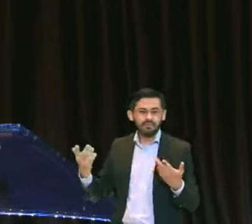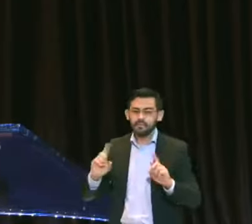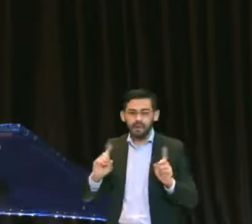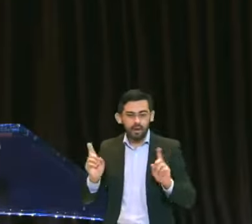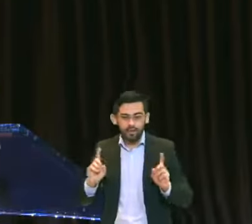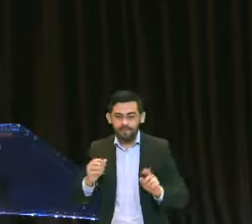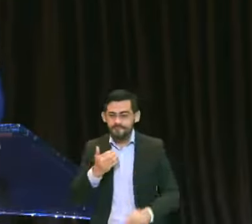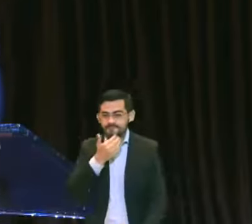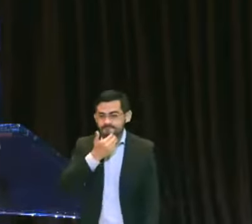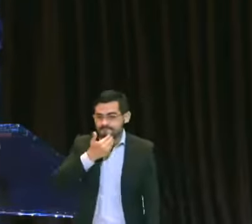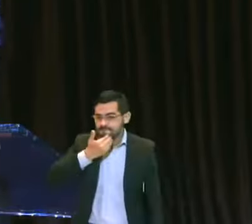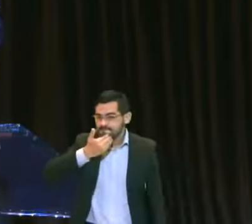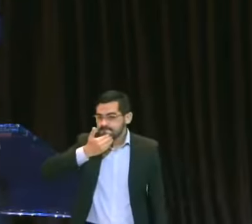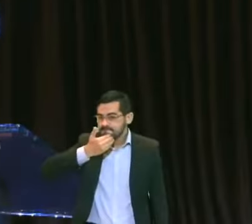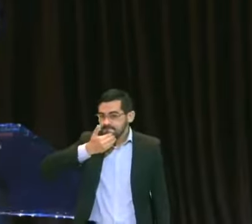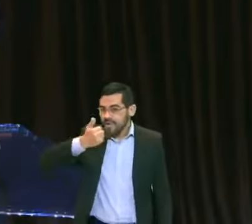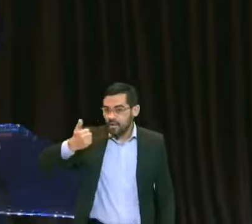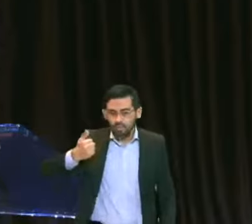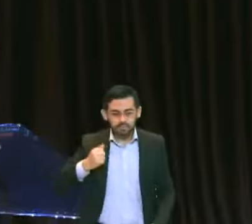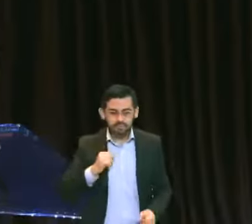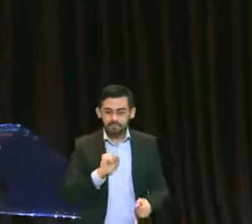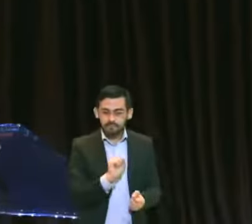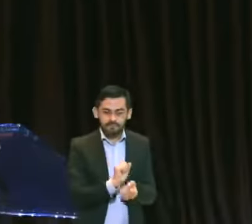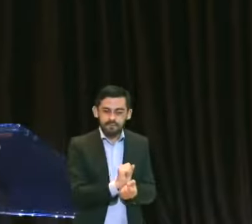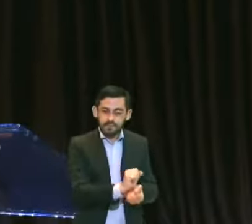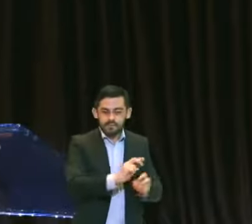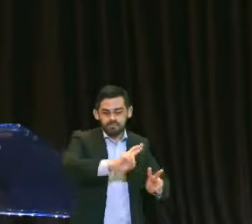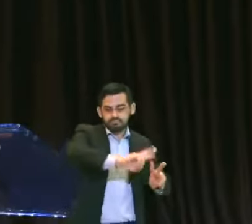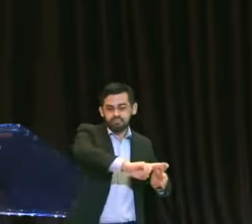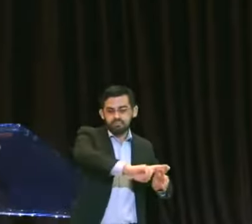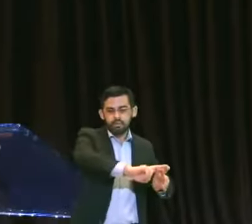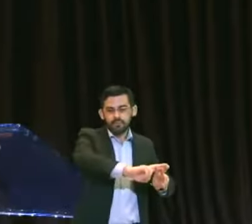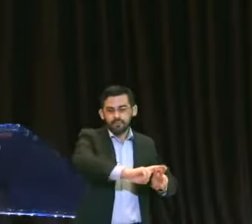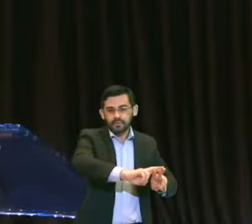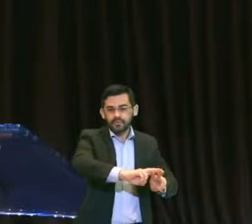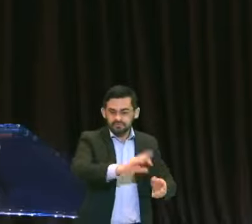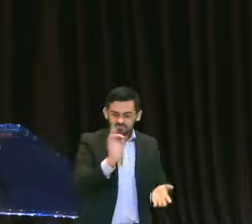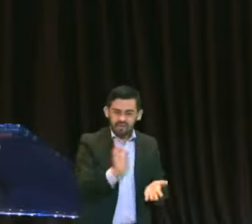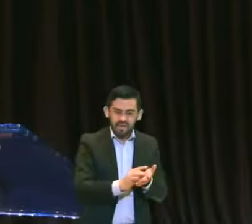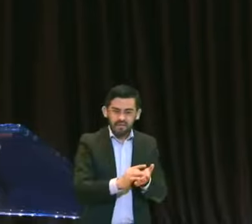Ele é o melhor encarcerado, o melhor preso. Ele